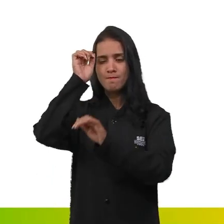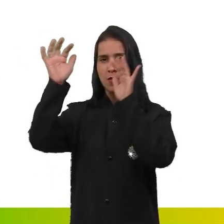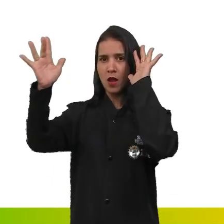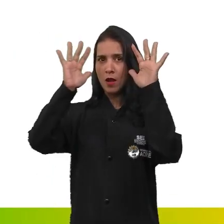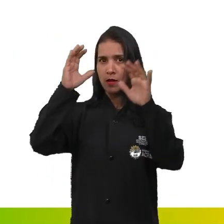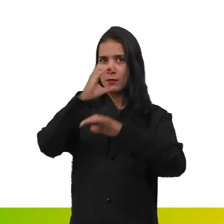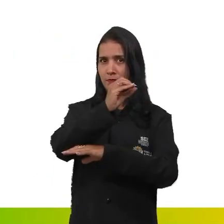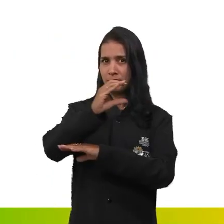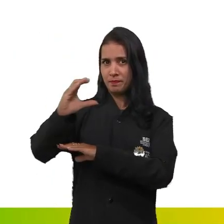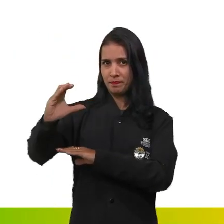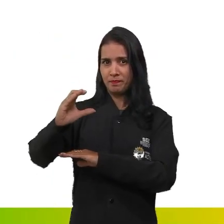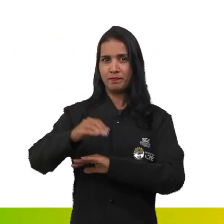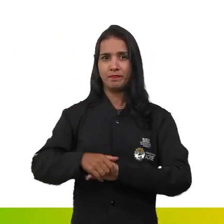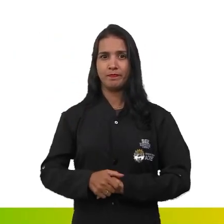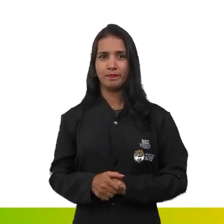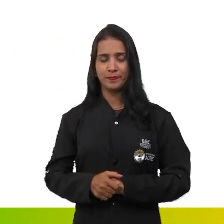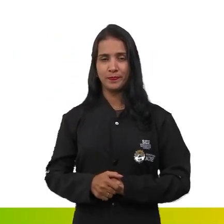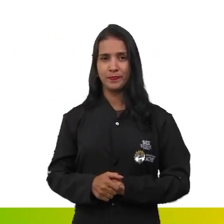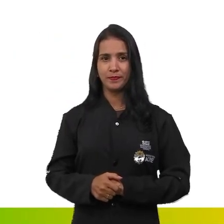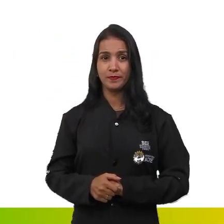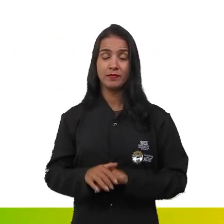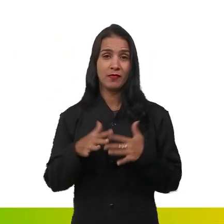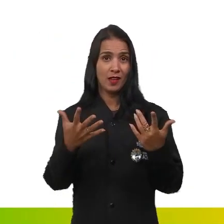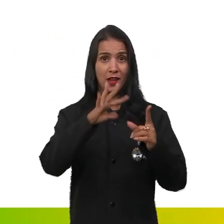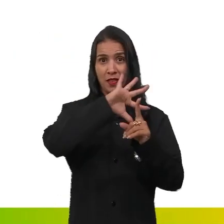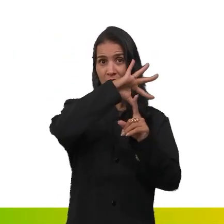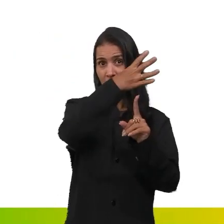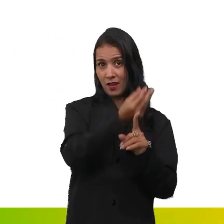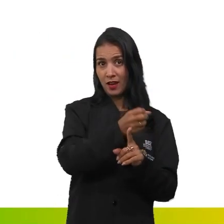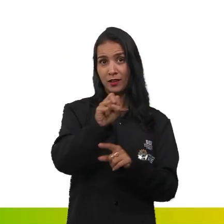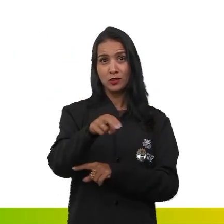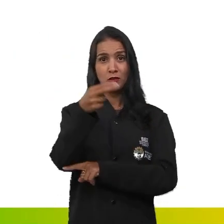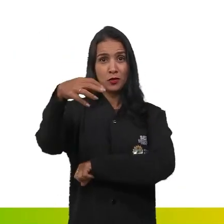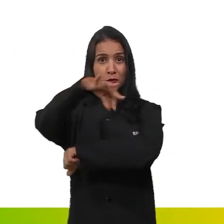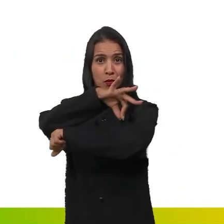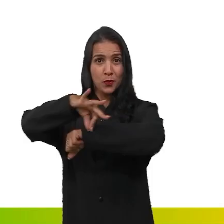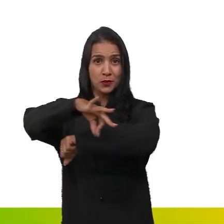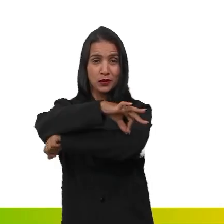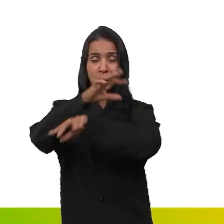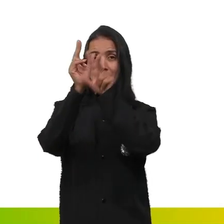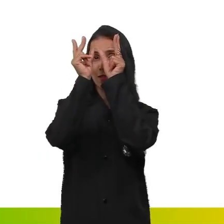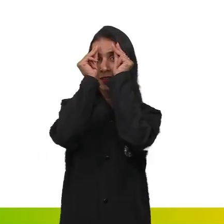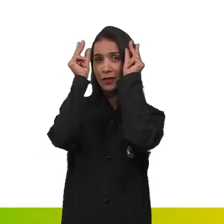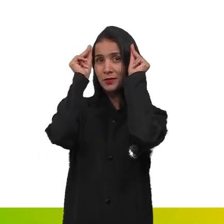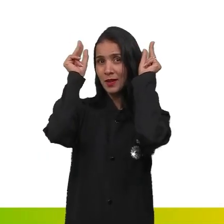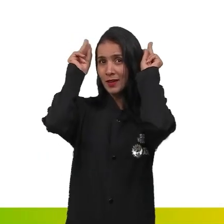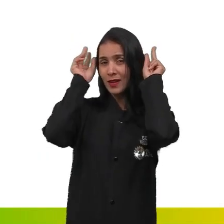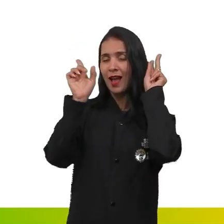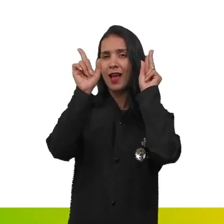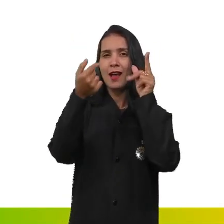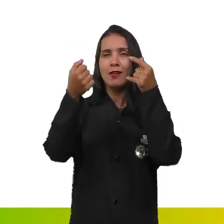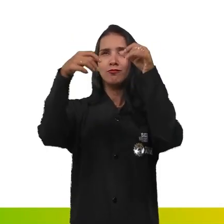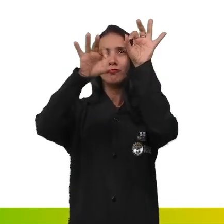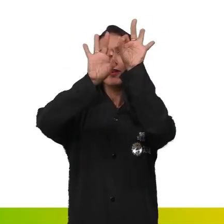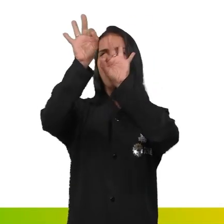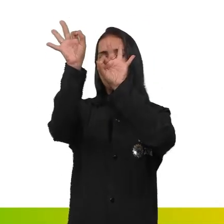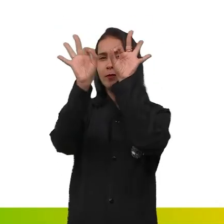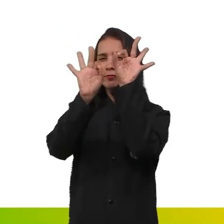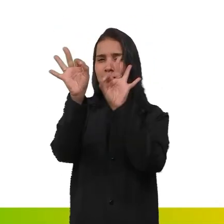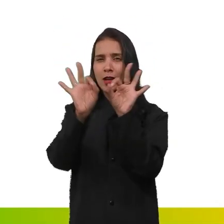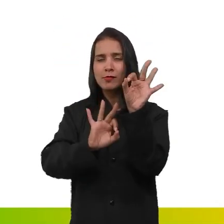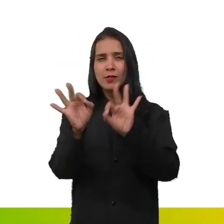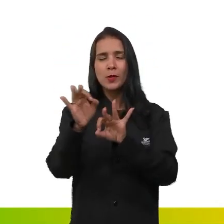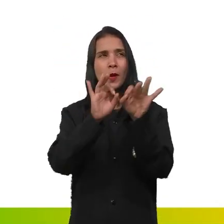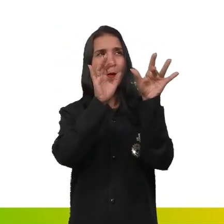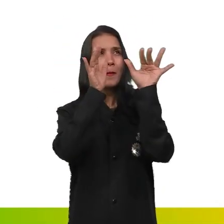E na arte, a arquitetura grega É uma arquitetura monumental, observa aqui. É